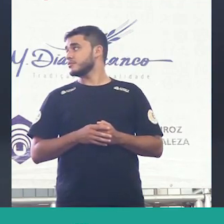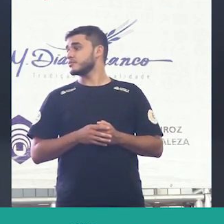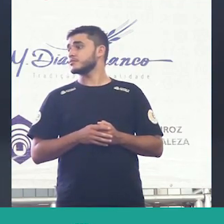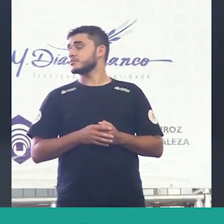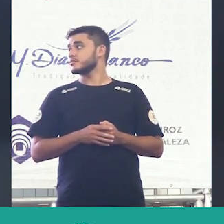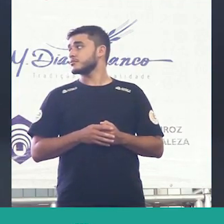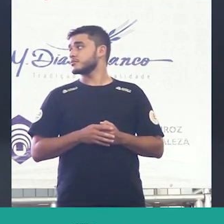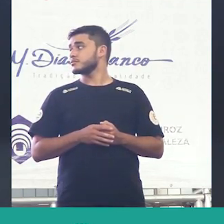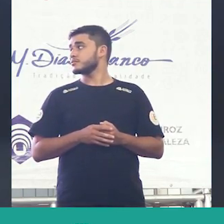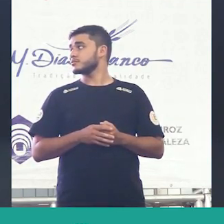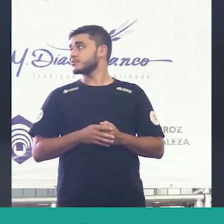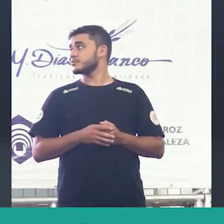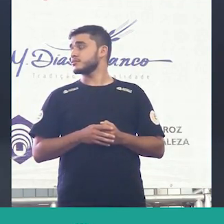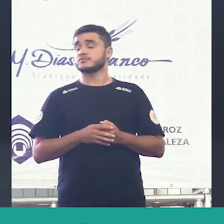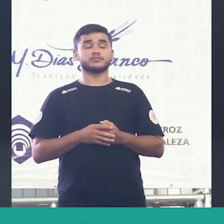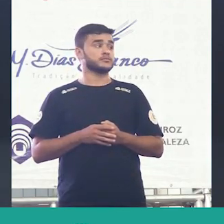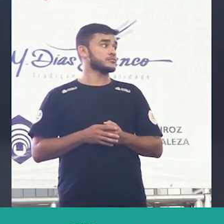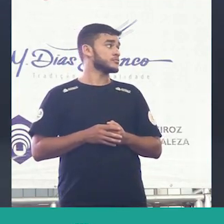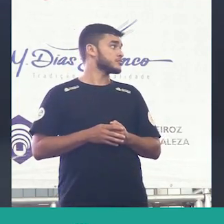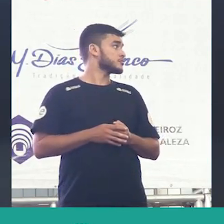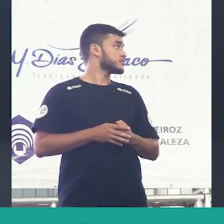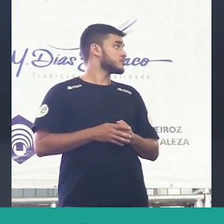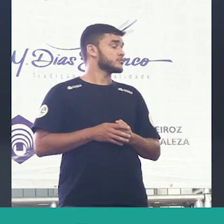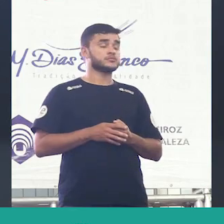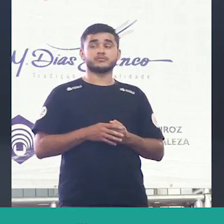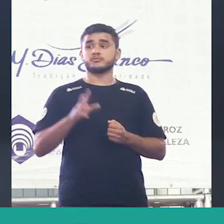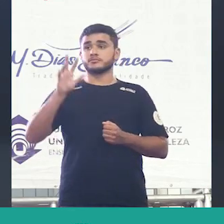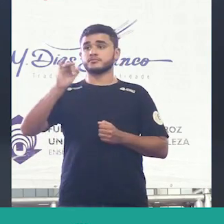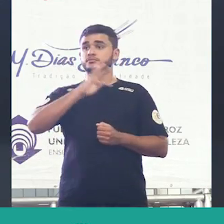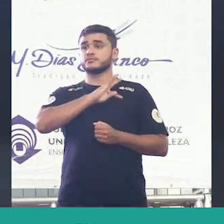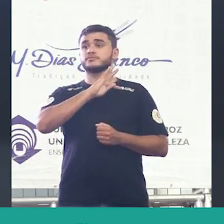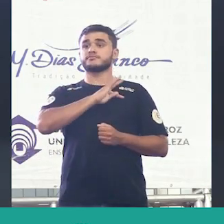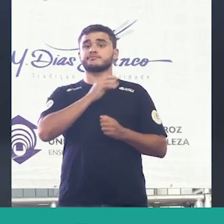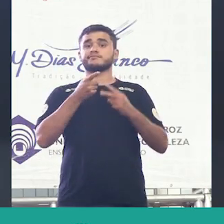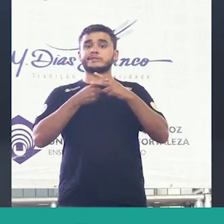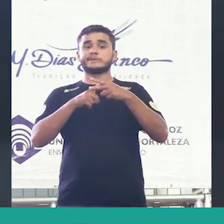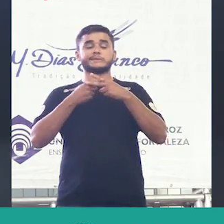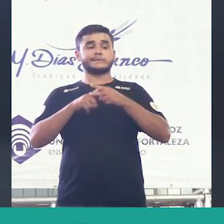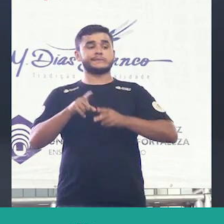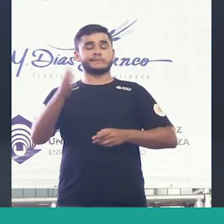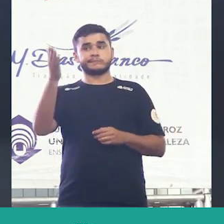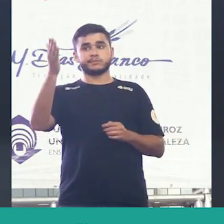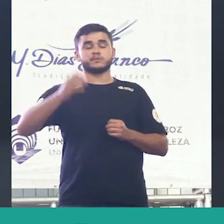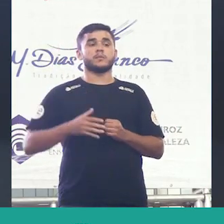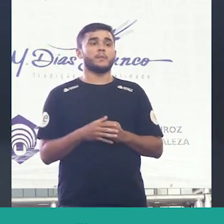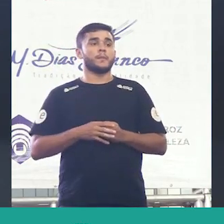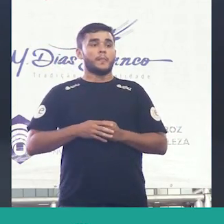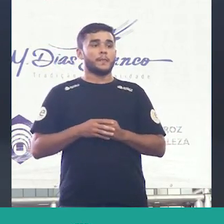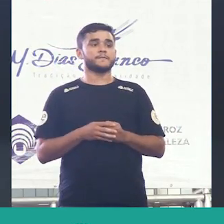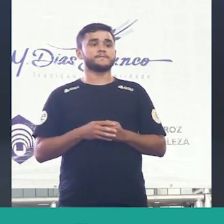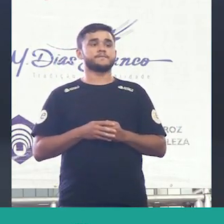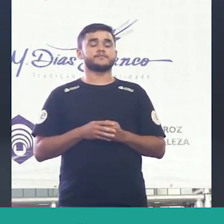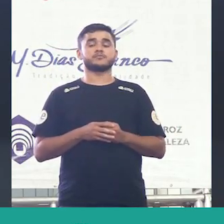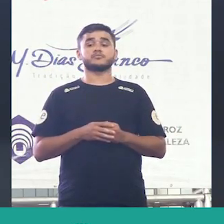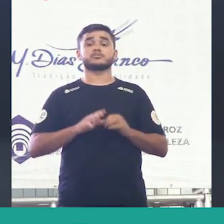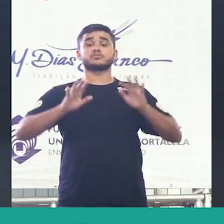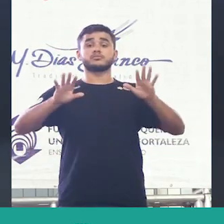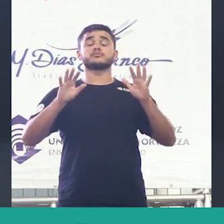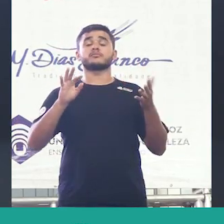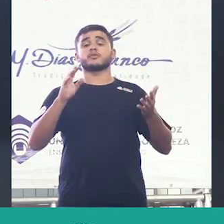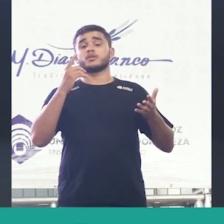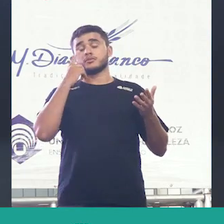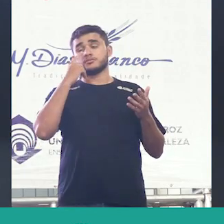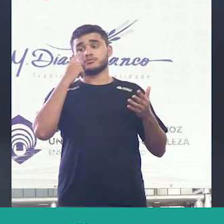Apagou ali? Apagou o telão ali, ó. Já está indo aí. Ó. Então,